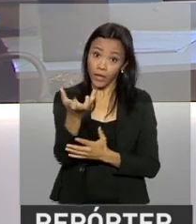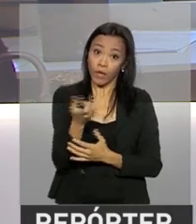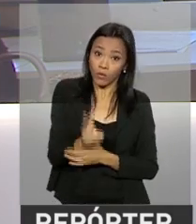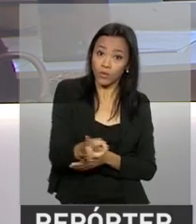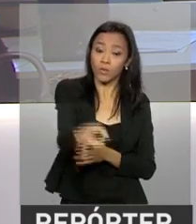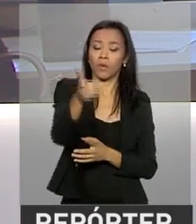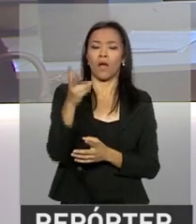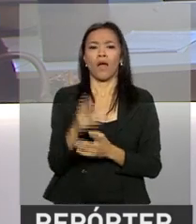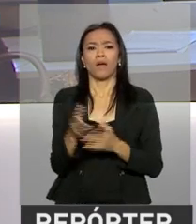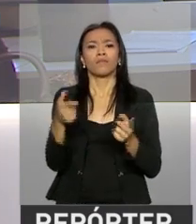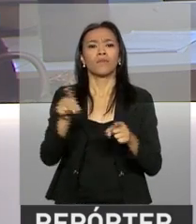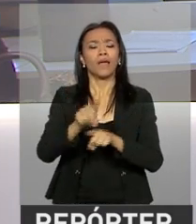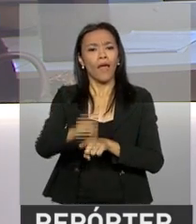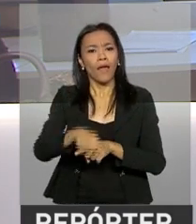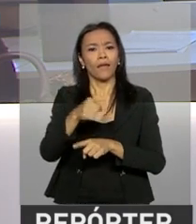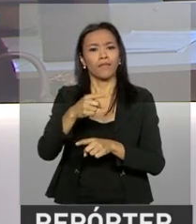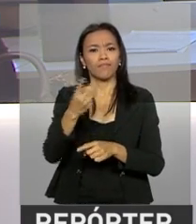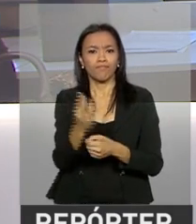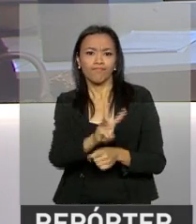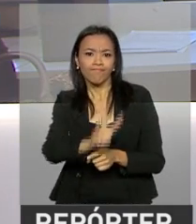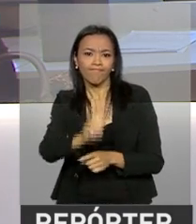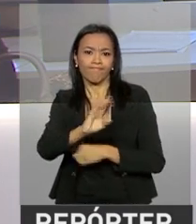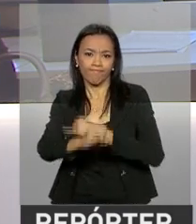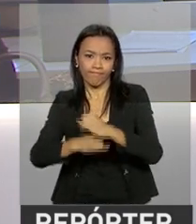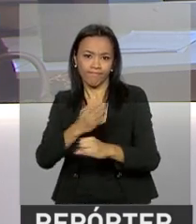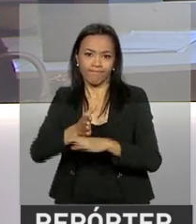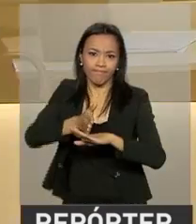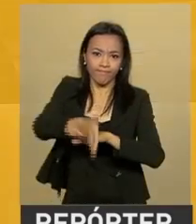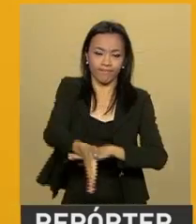um instrumento é o portal Visite Brasil.